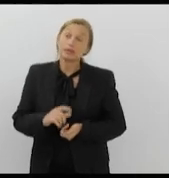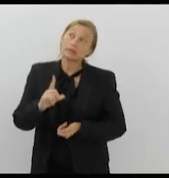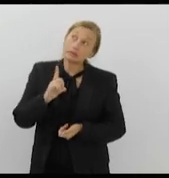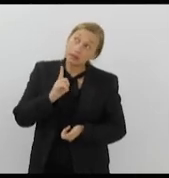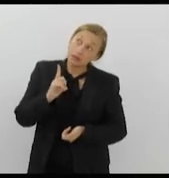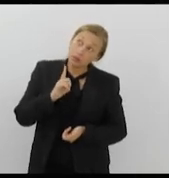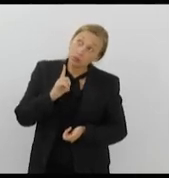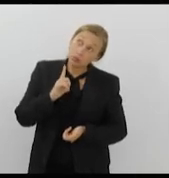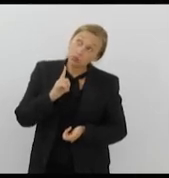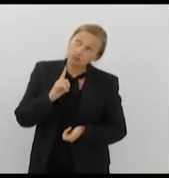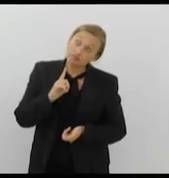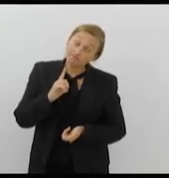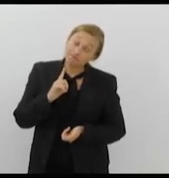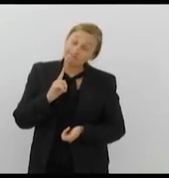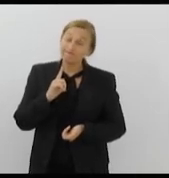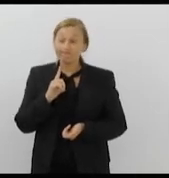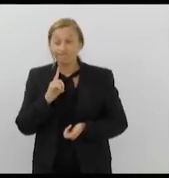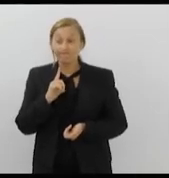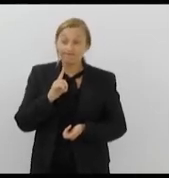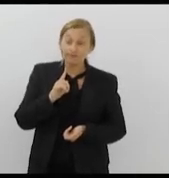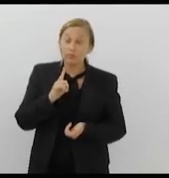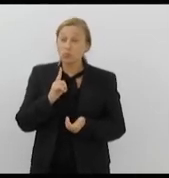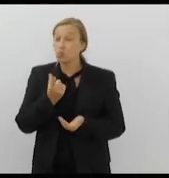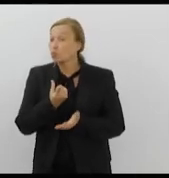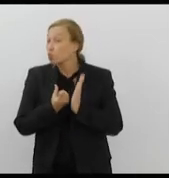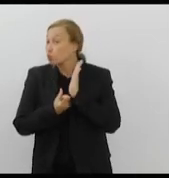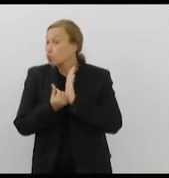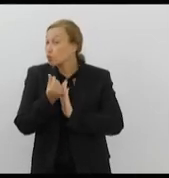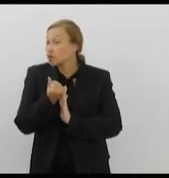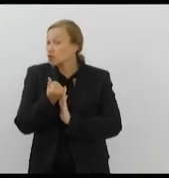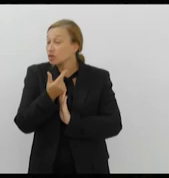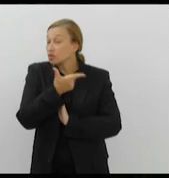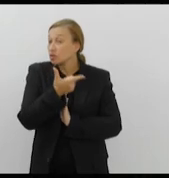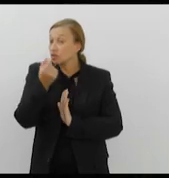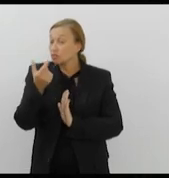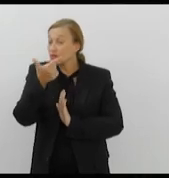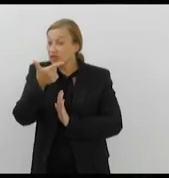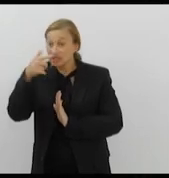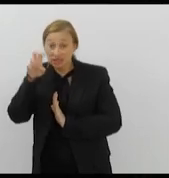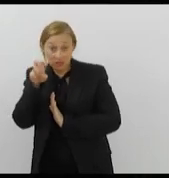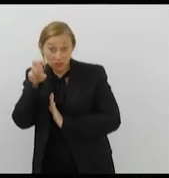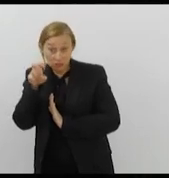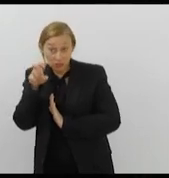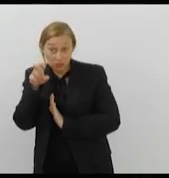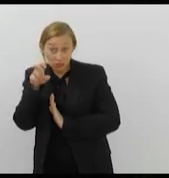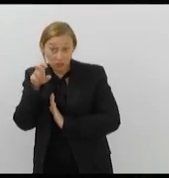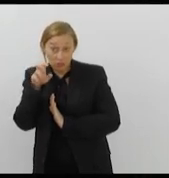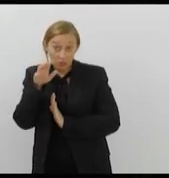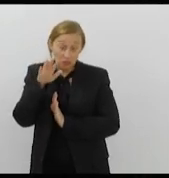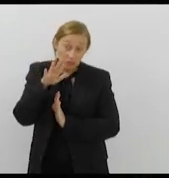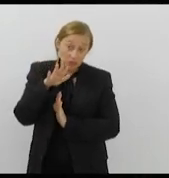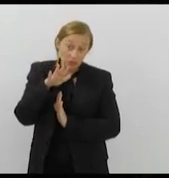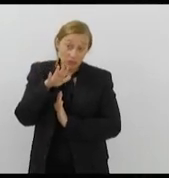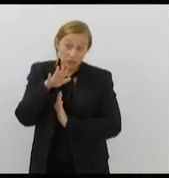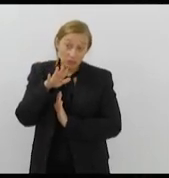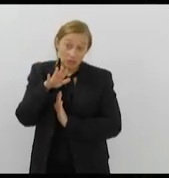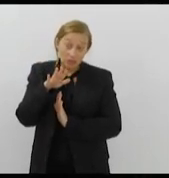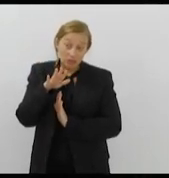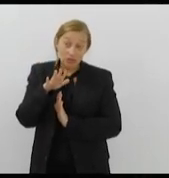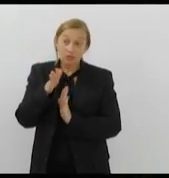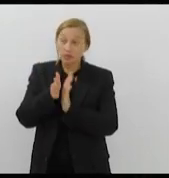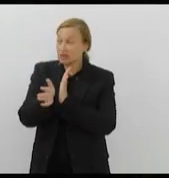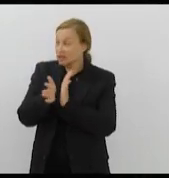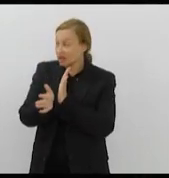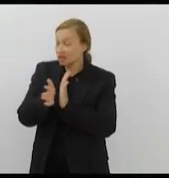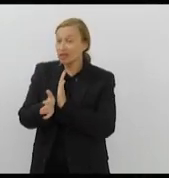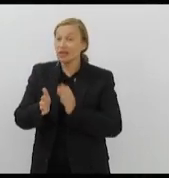que ter um orçamento para 2025 pertinente com essas novas regras,